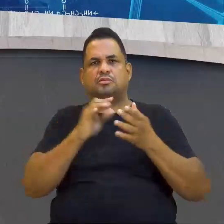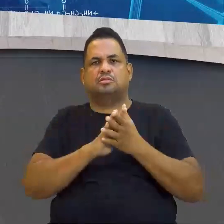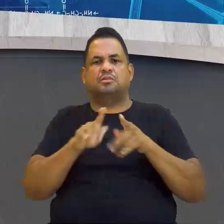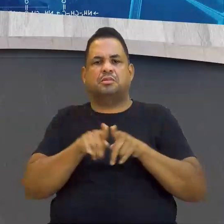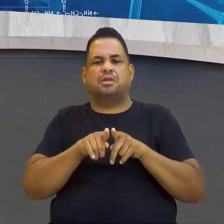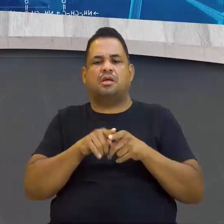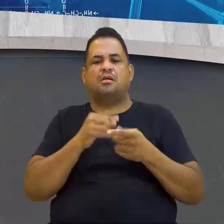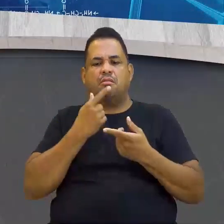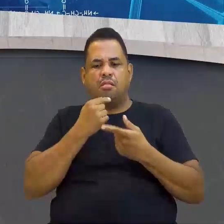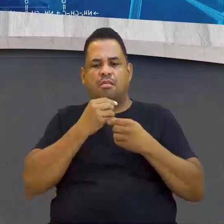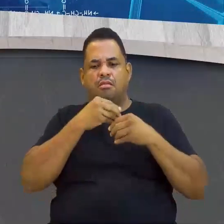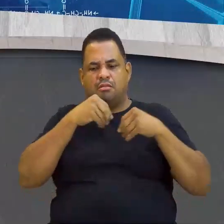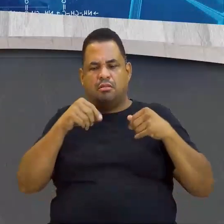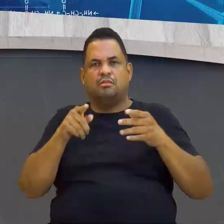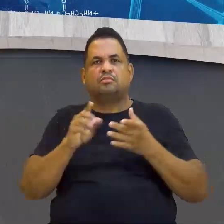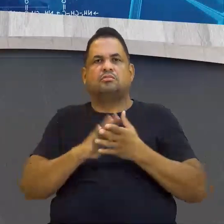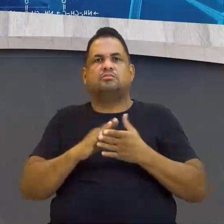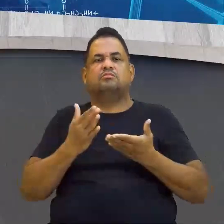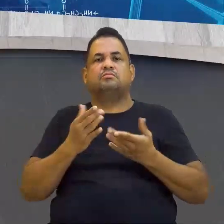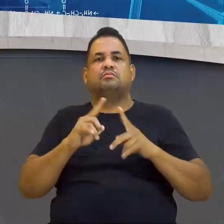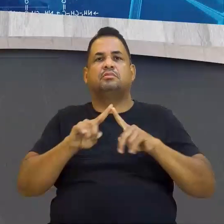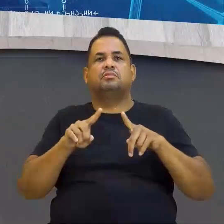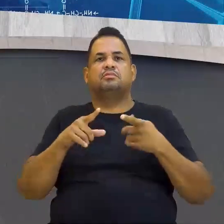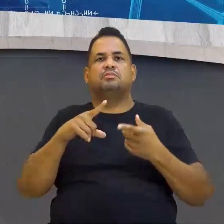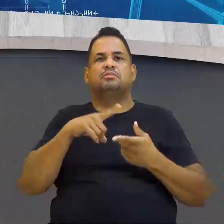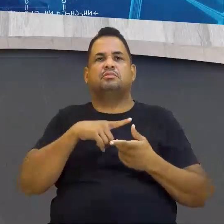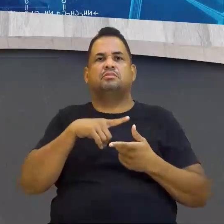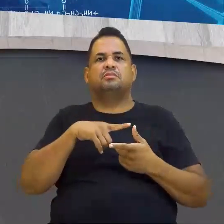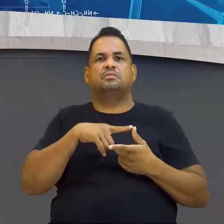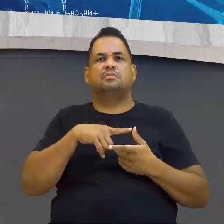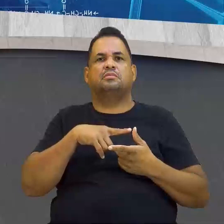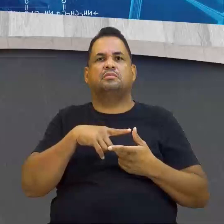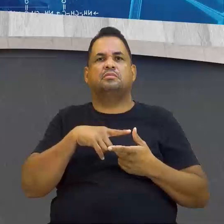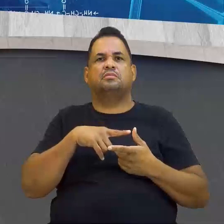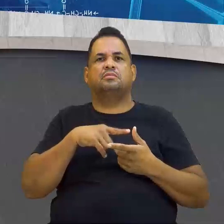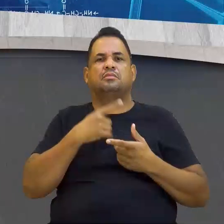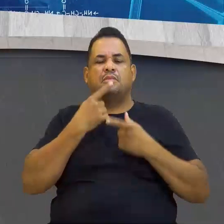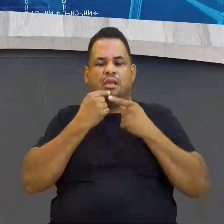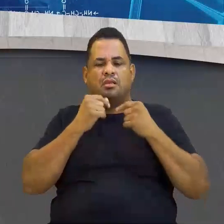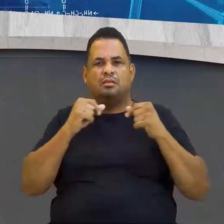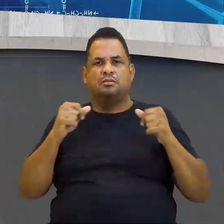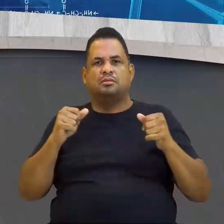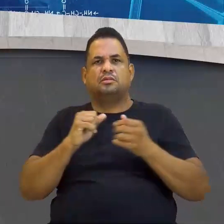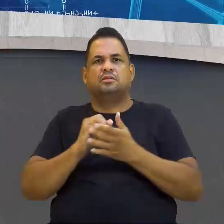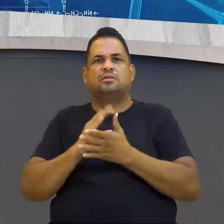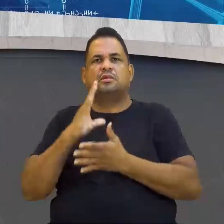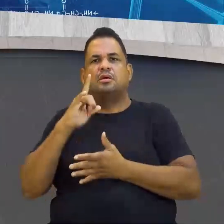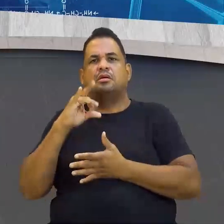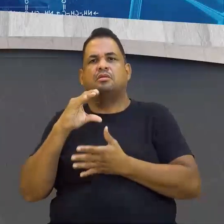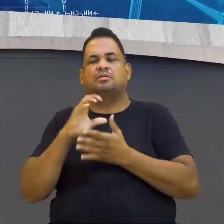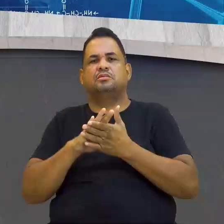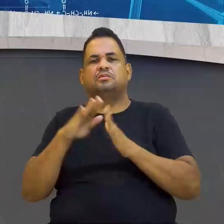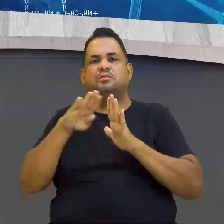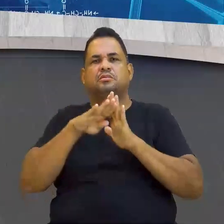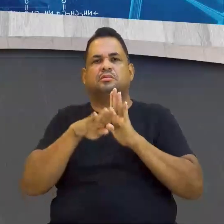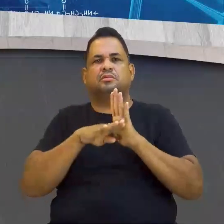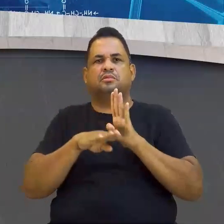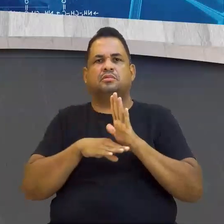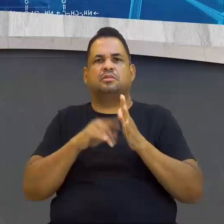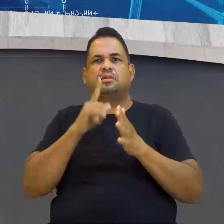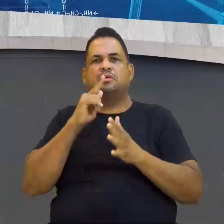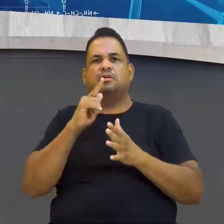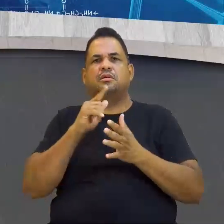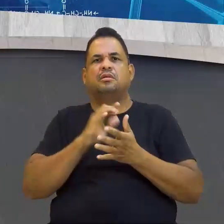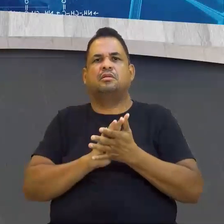salgada. Mas fora isso, a gente ainda tem os sais de cálcio que classificam a água